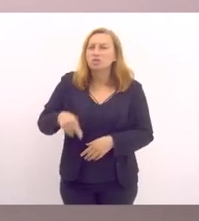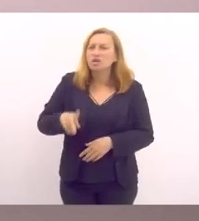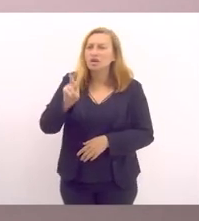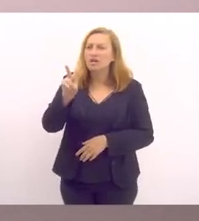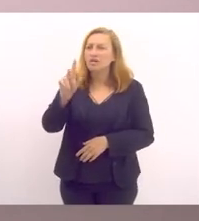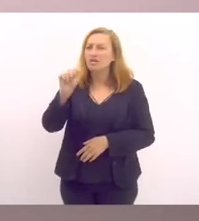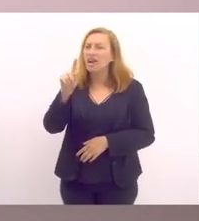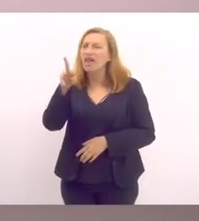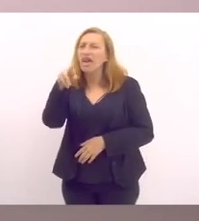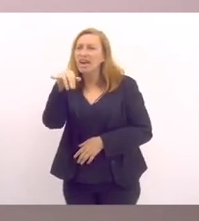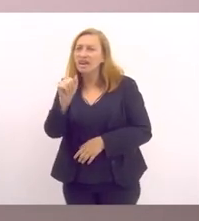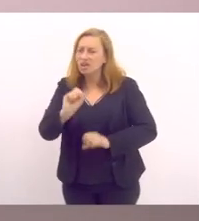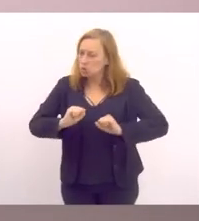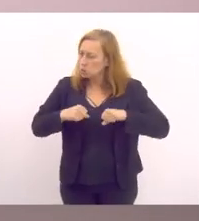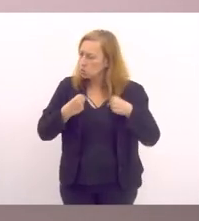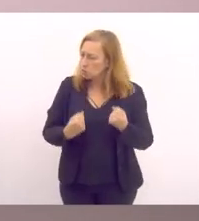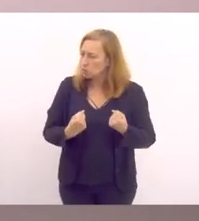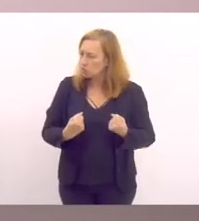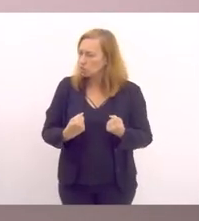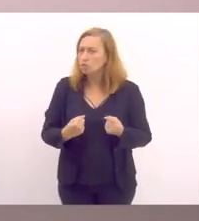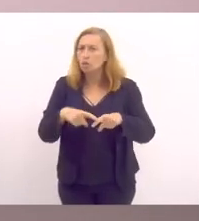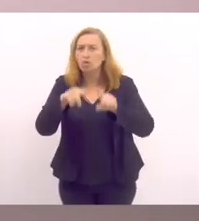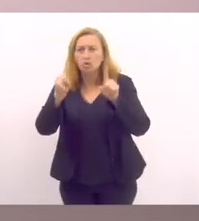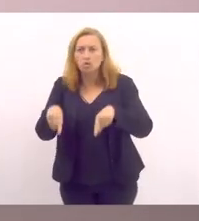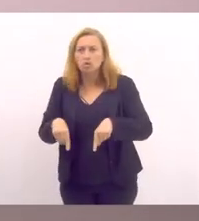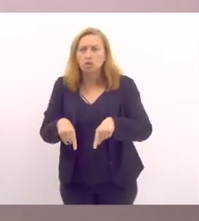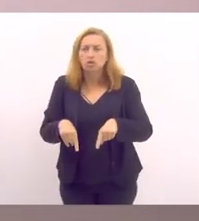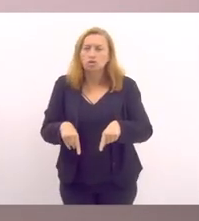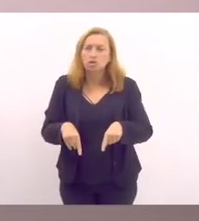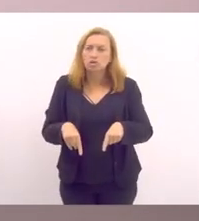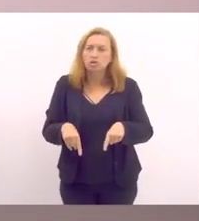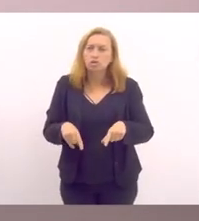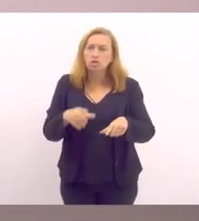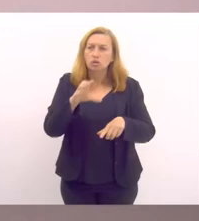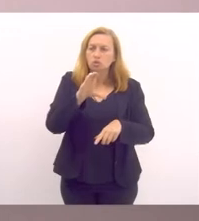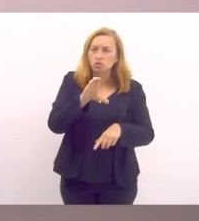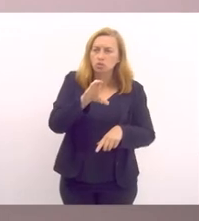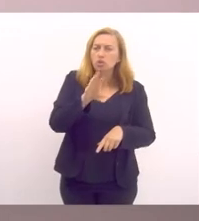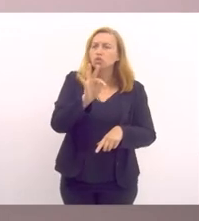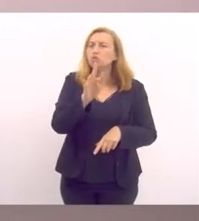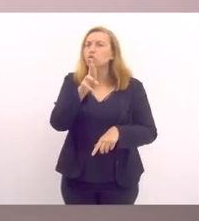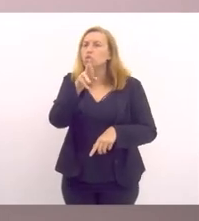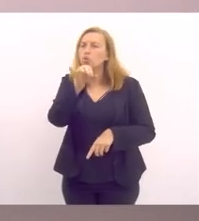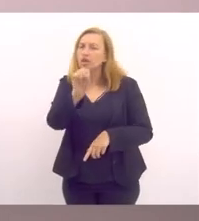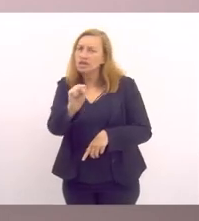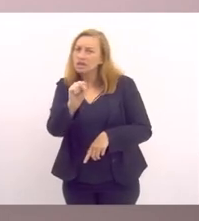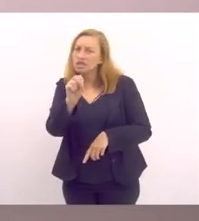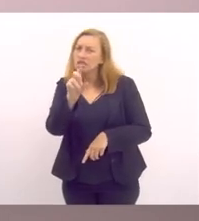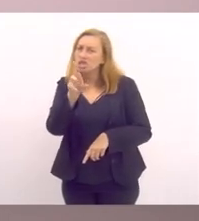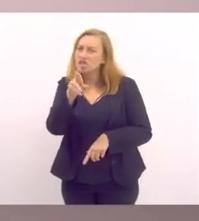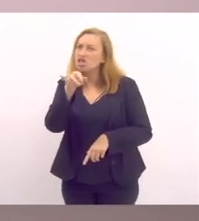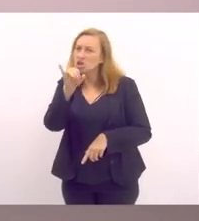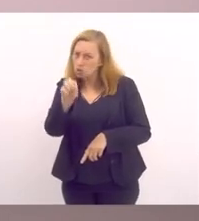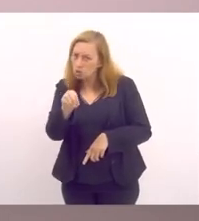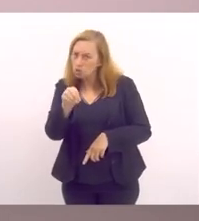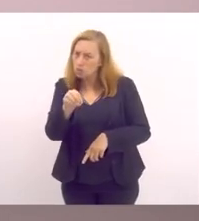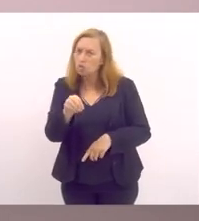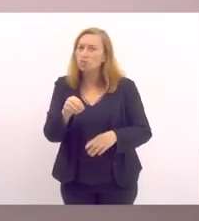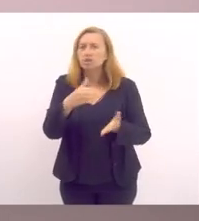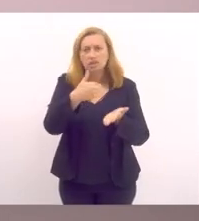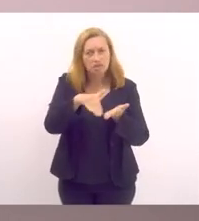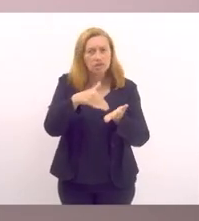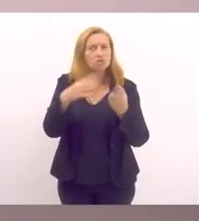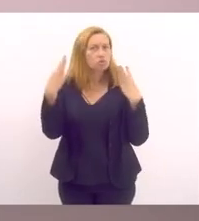Valéria, dedicada, funcionária dos quadros da Tours Rio. Funcionária de carreira da Tours Rio, cedida à Secretaria de Estado de Turismo